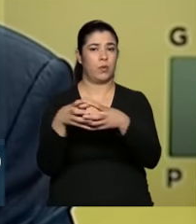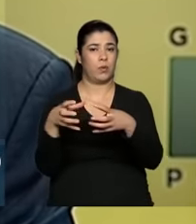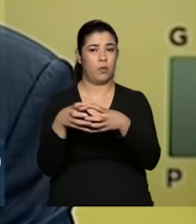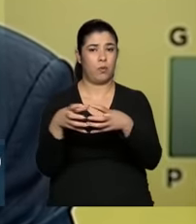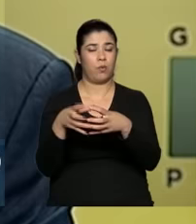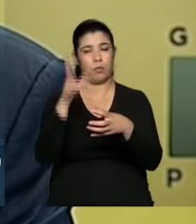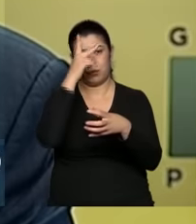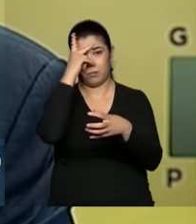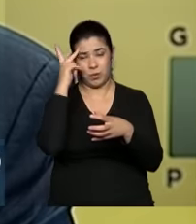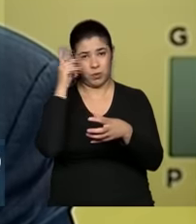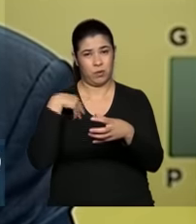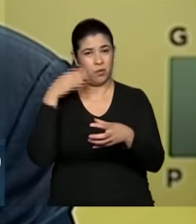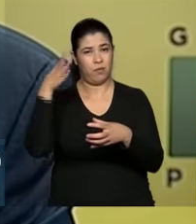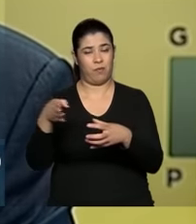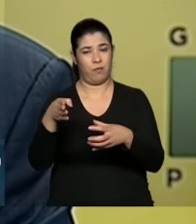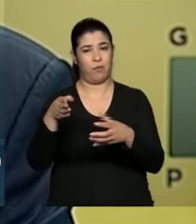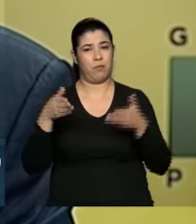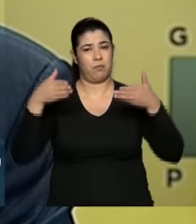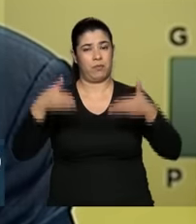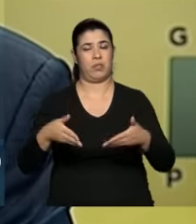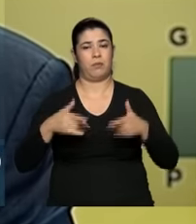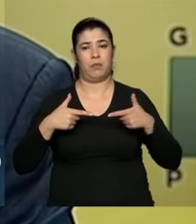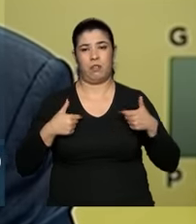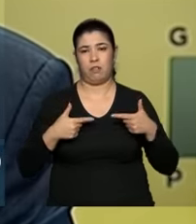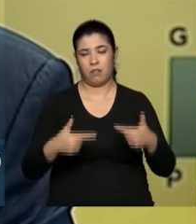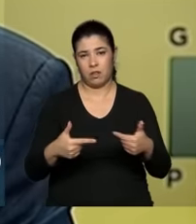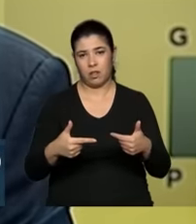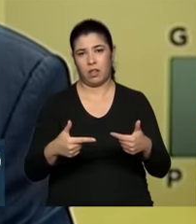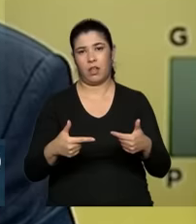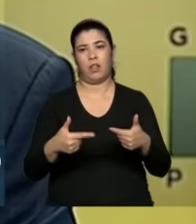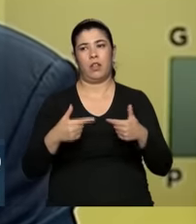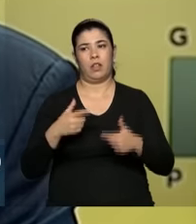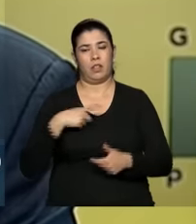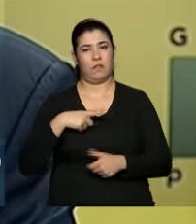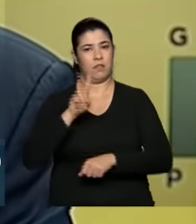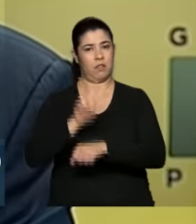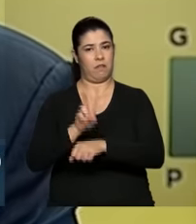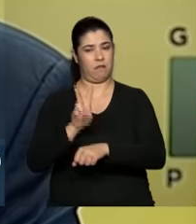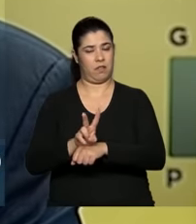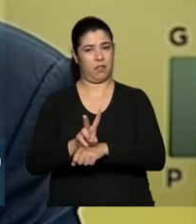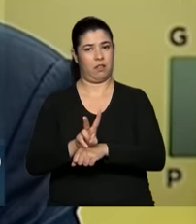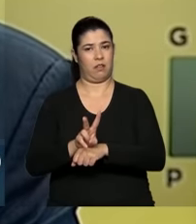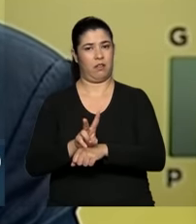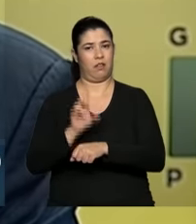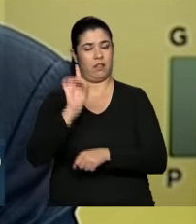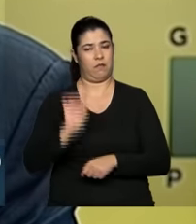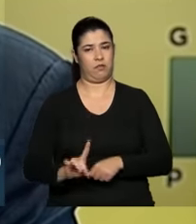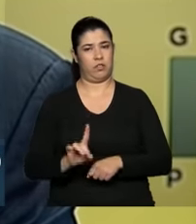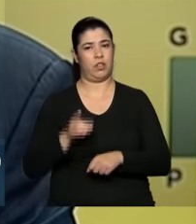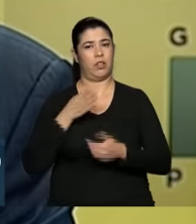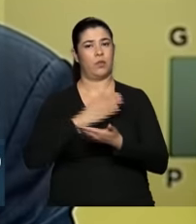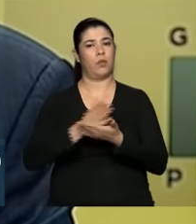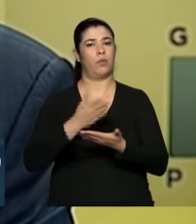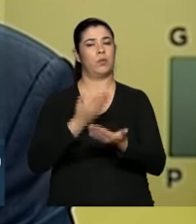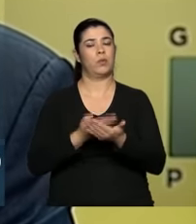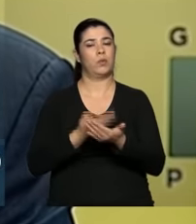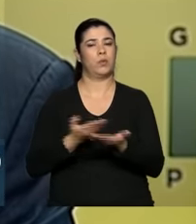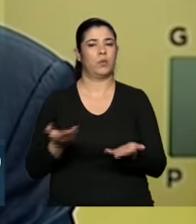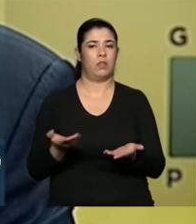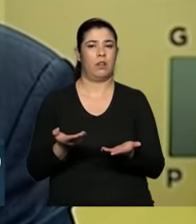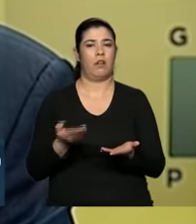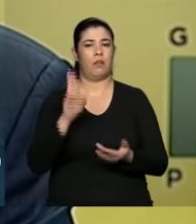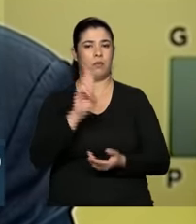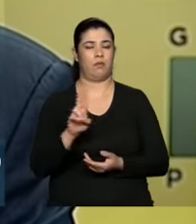Então, todo rapaz ou moça americana que expôs a vida pela pátria teve direito a entrar na universidade. Na